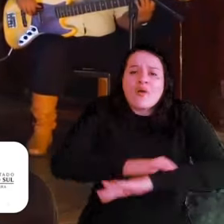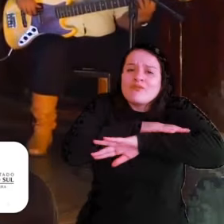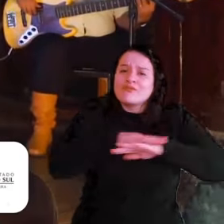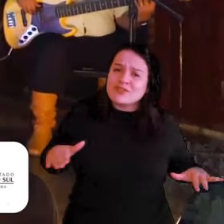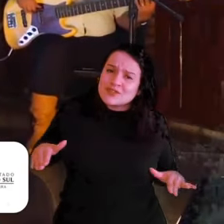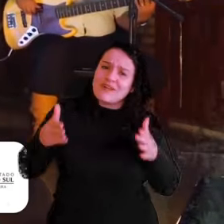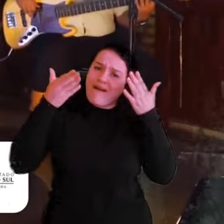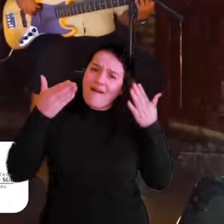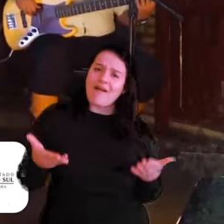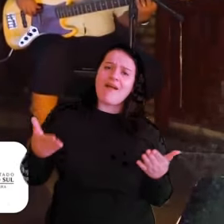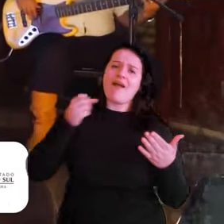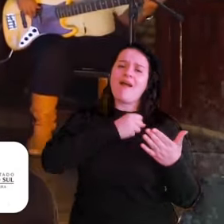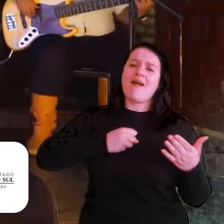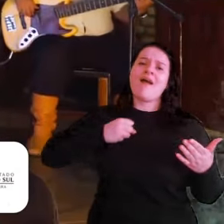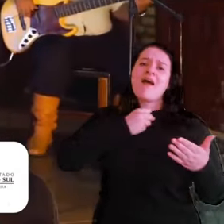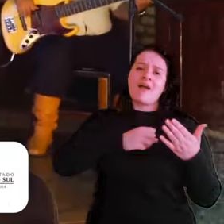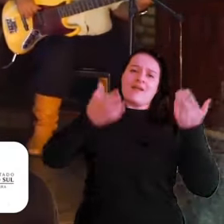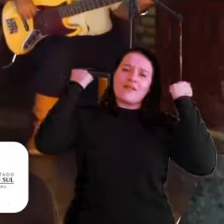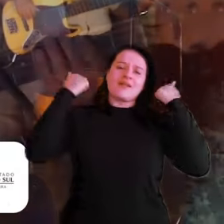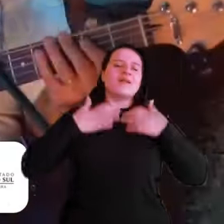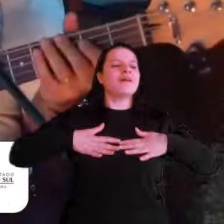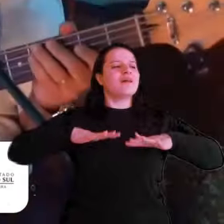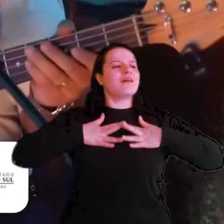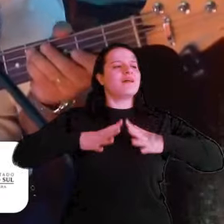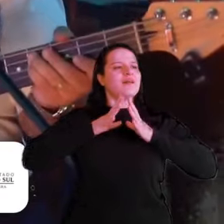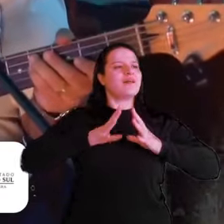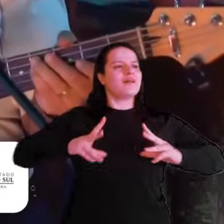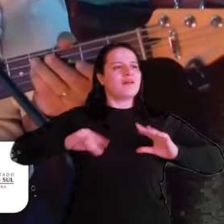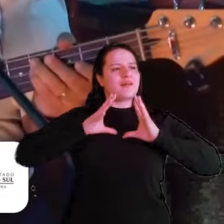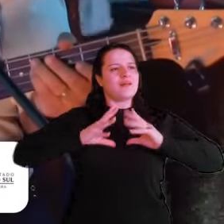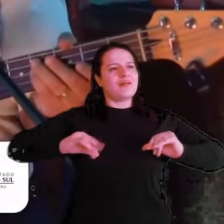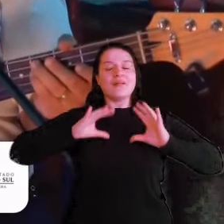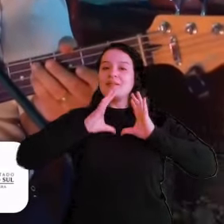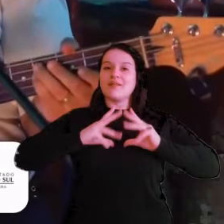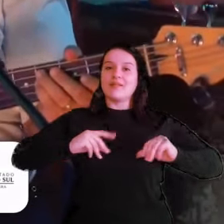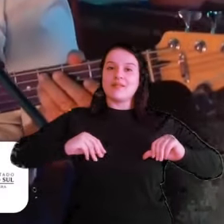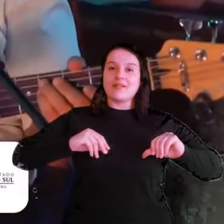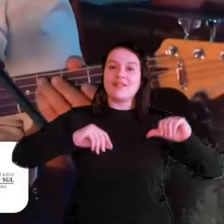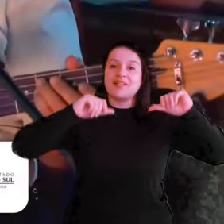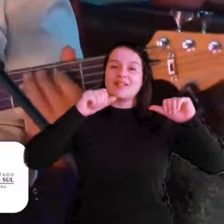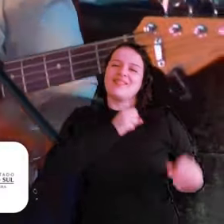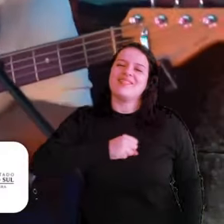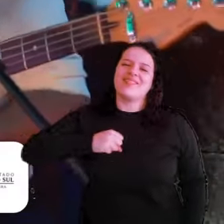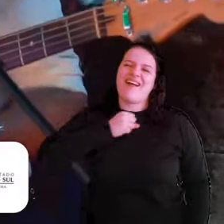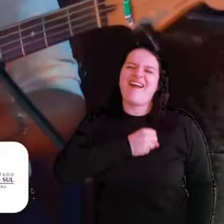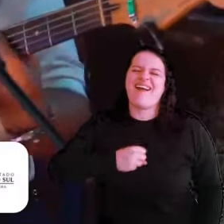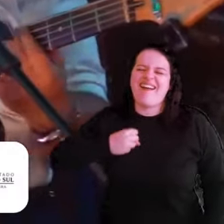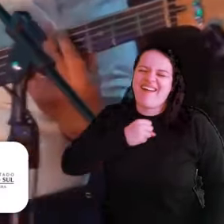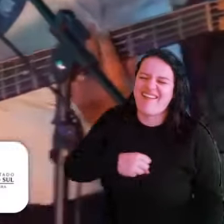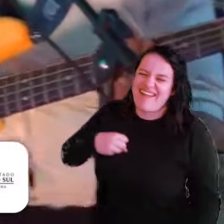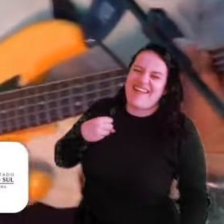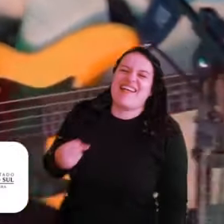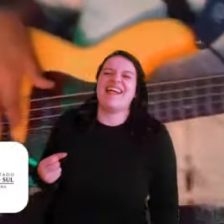de doer. Faz saudade, uma leve sossega meu peito que me faz sofrer. Saudade de